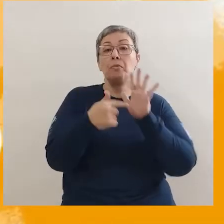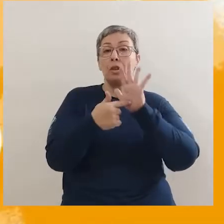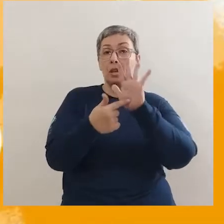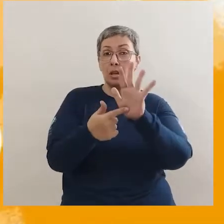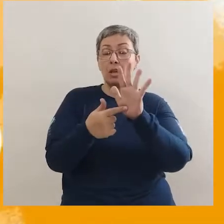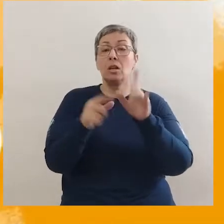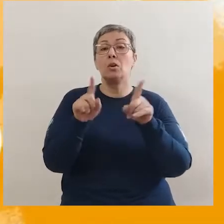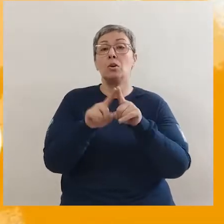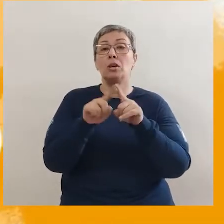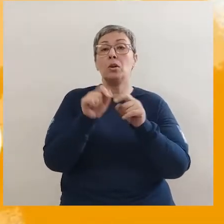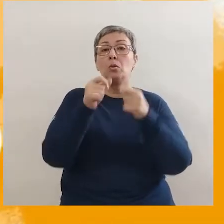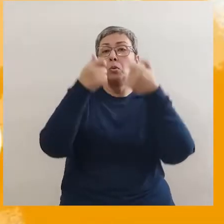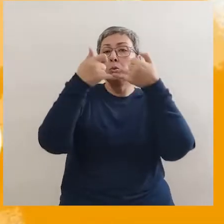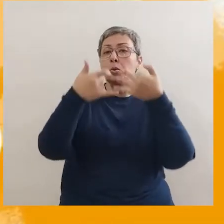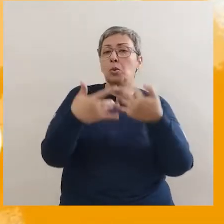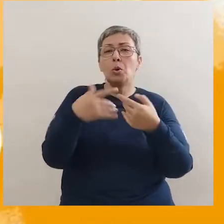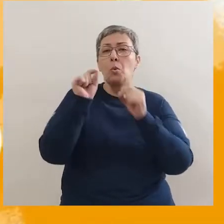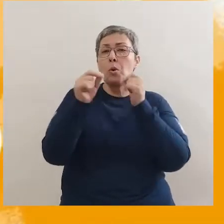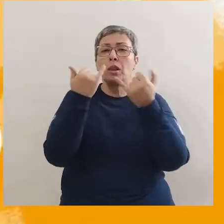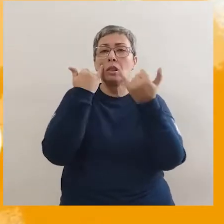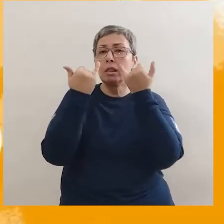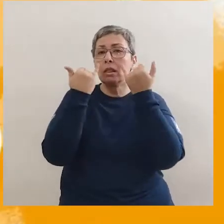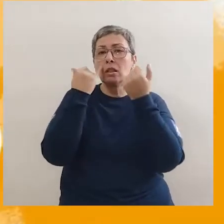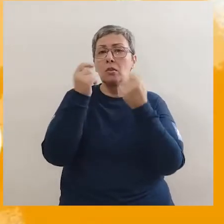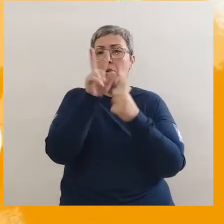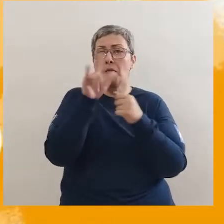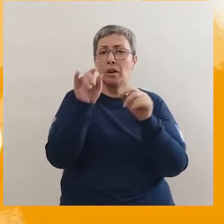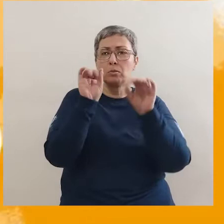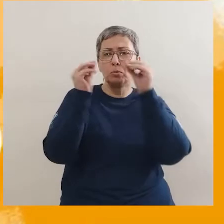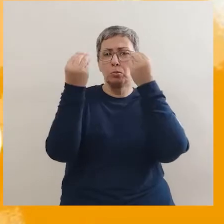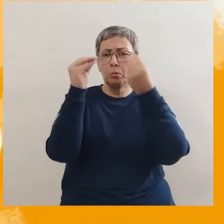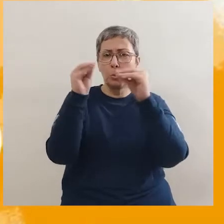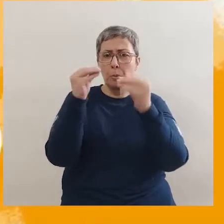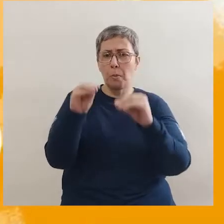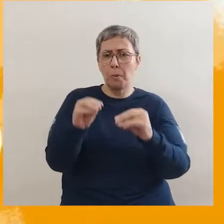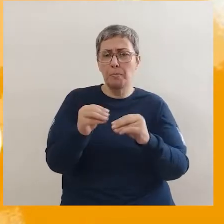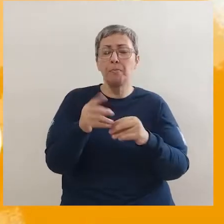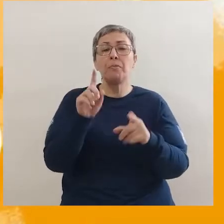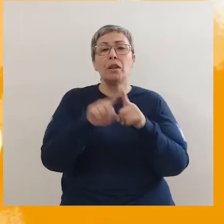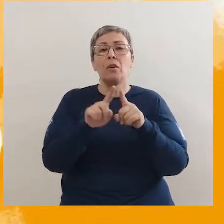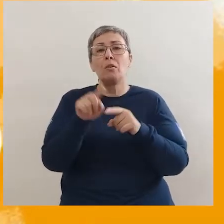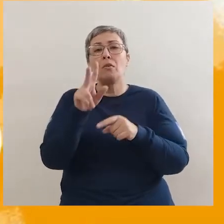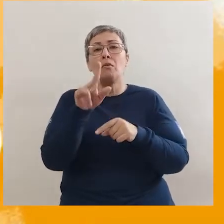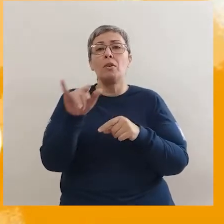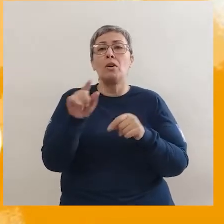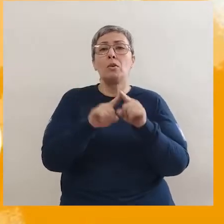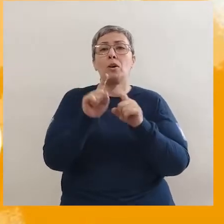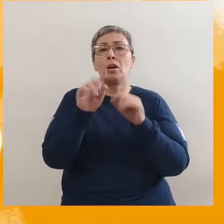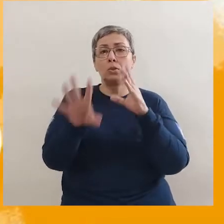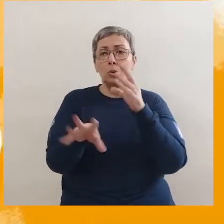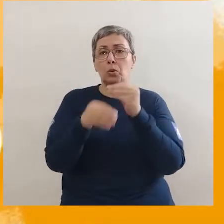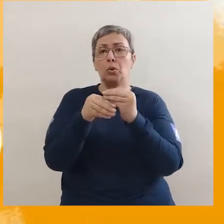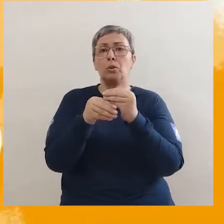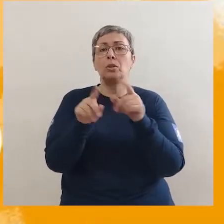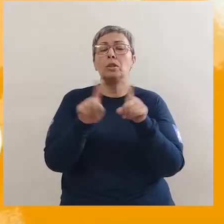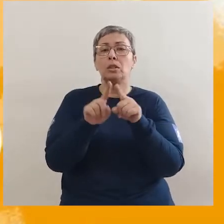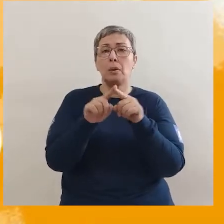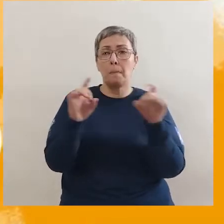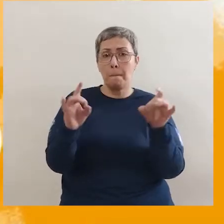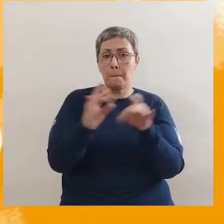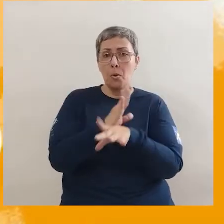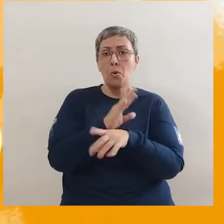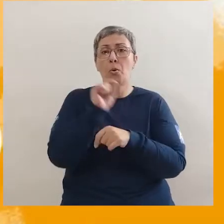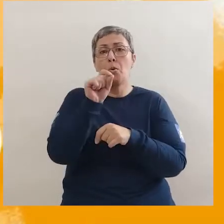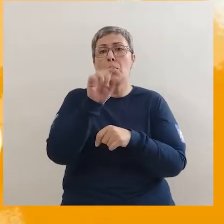tem a descrição das informações que a gente vai colocar nessa tabela, né? A gente vai colocar aí para completar a tabela. Então, eu coloquei